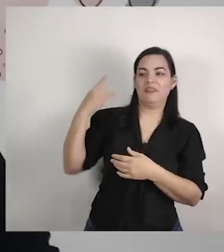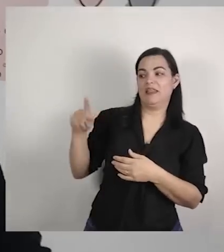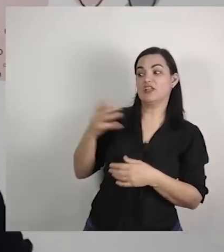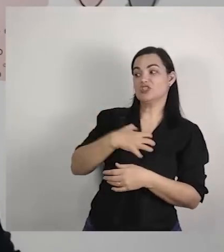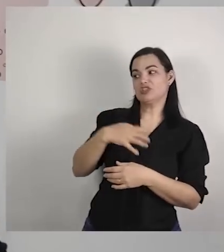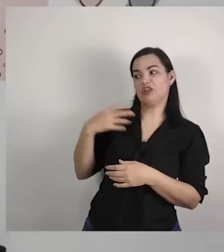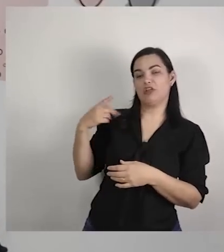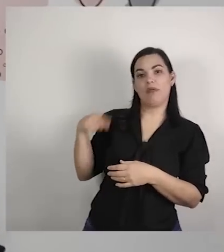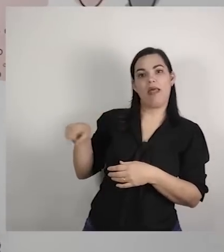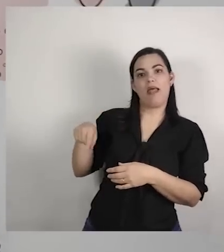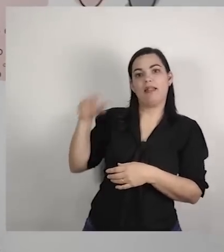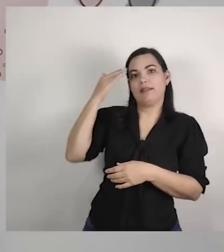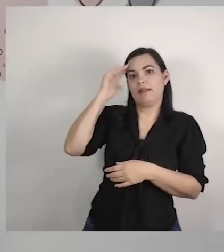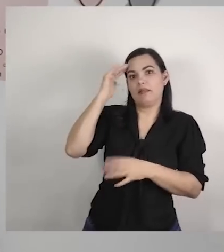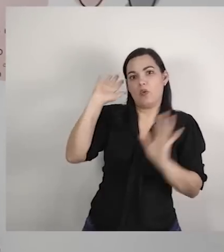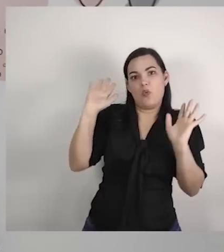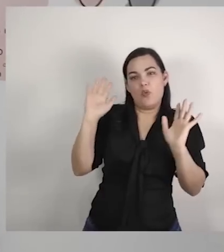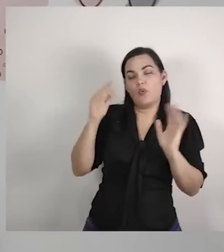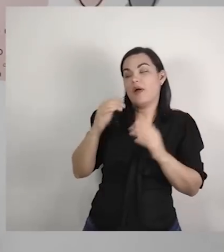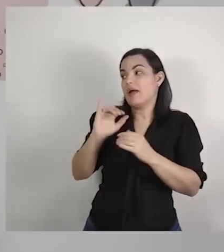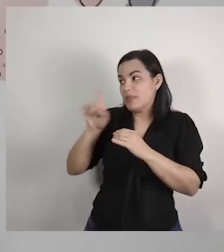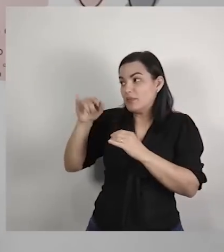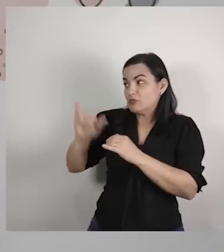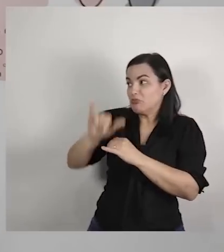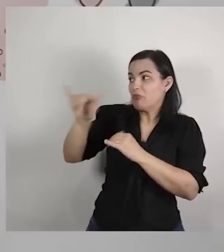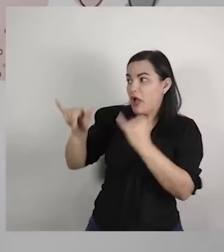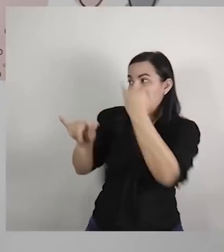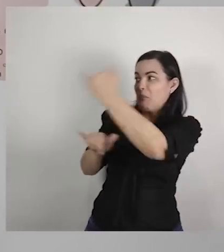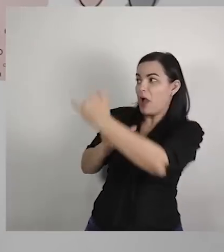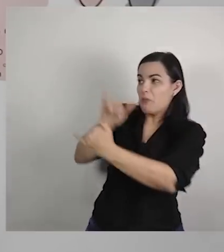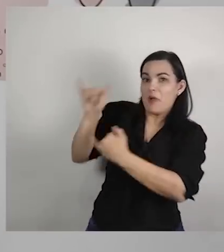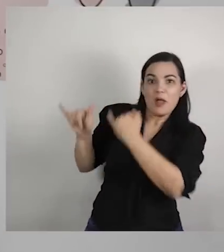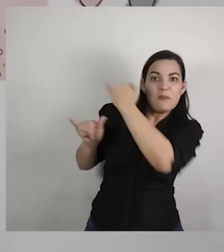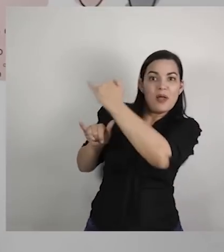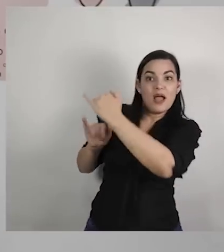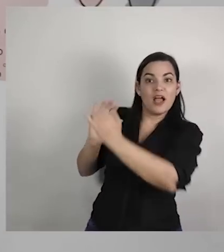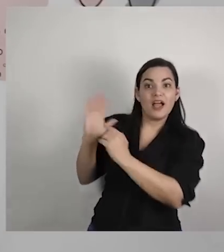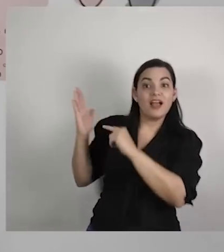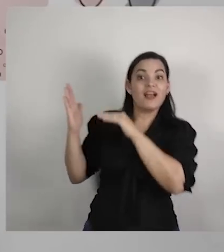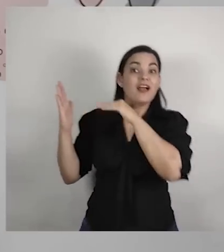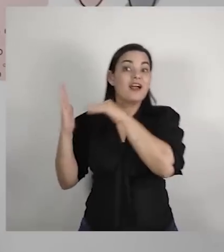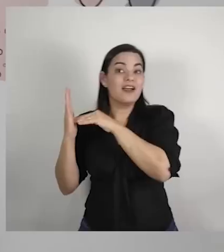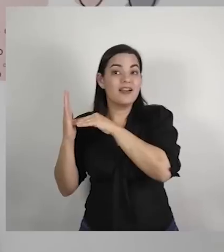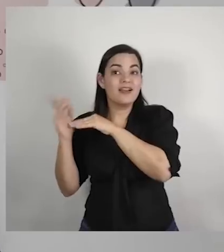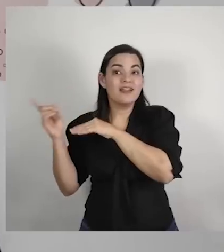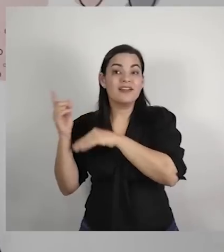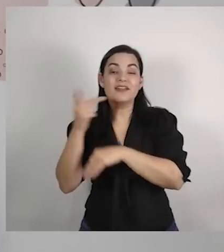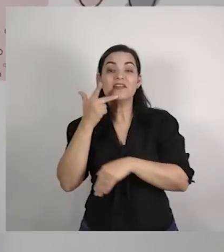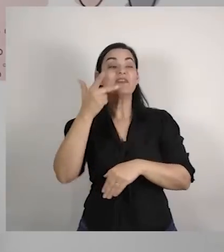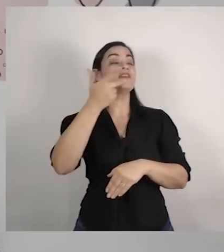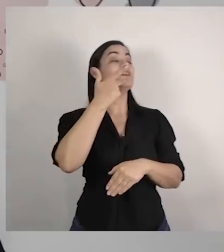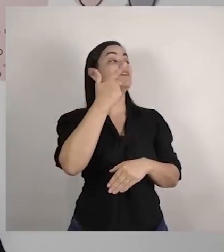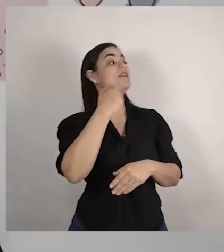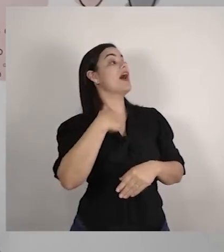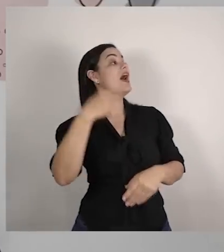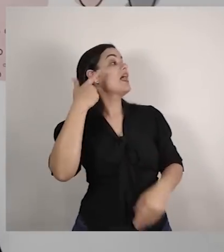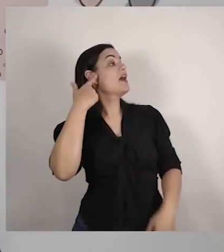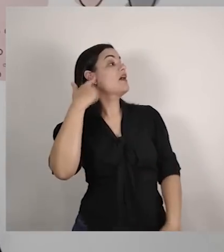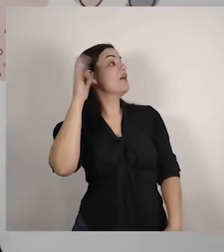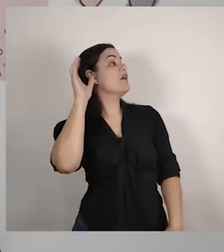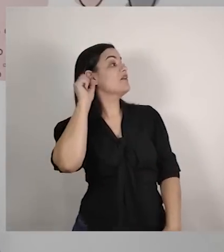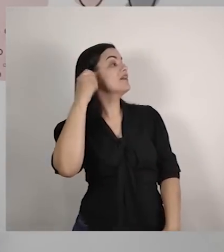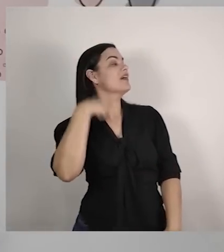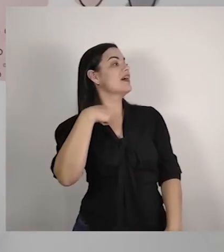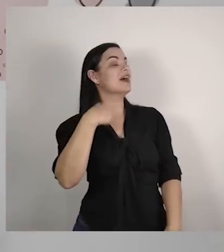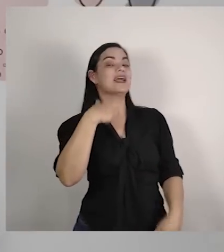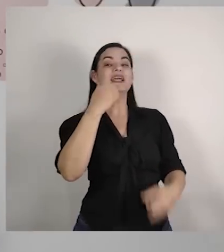do jeito que ela acha que é a mensagem. Aí quando chegar lá no último da fila, ele fala o que chegou lá